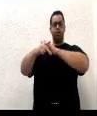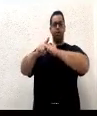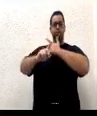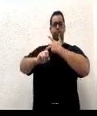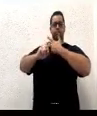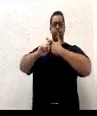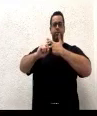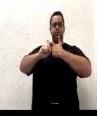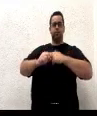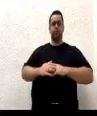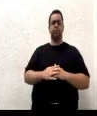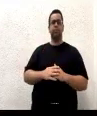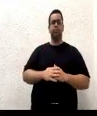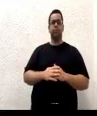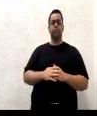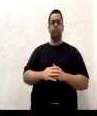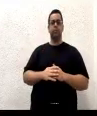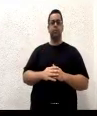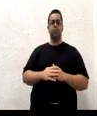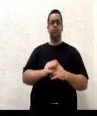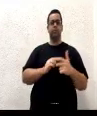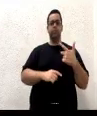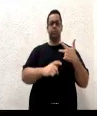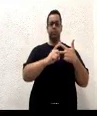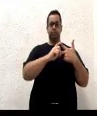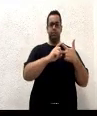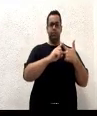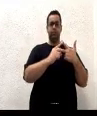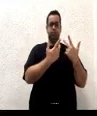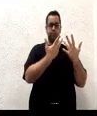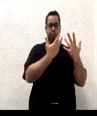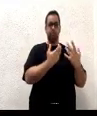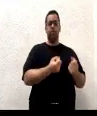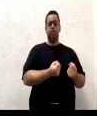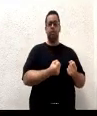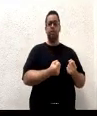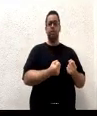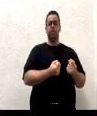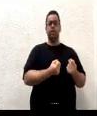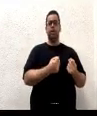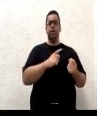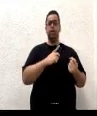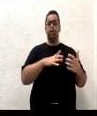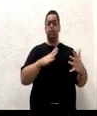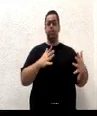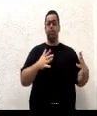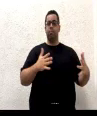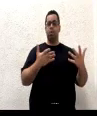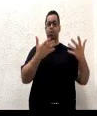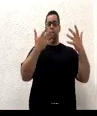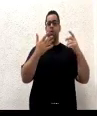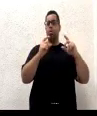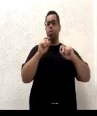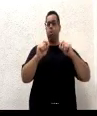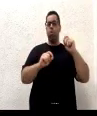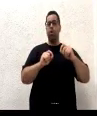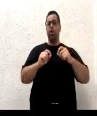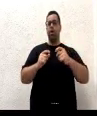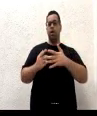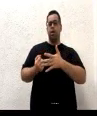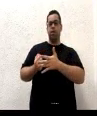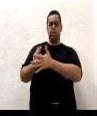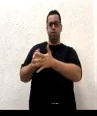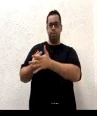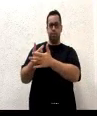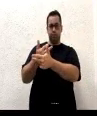Municipal. Autoriza o Poder Executivo Municipal a promover a alienação de bens imóveis industriais